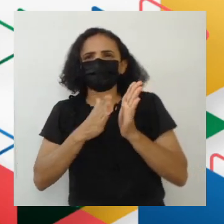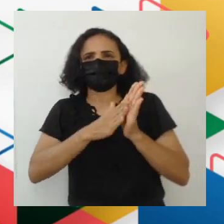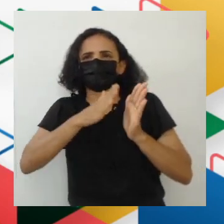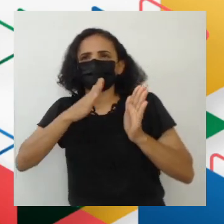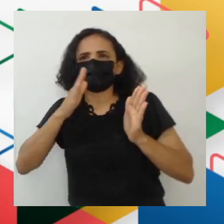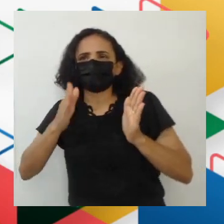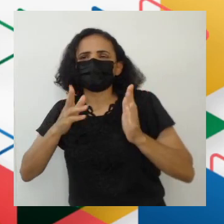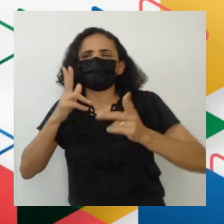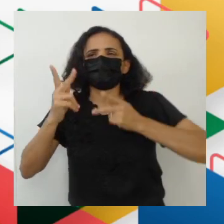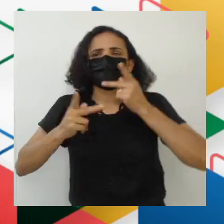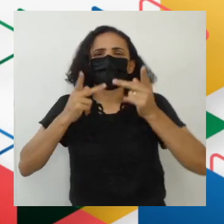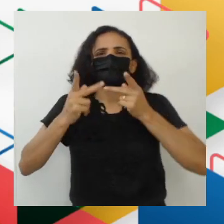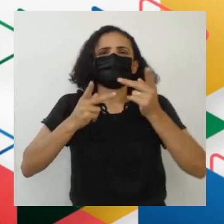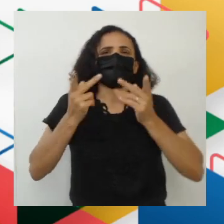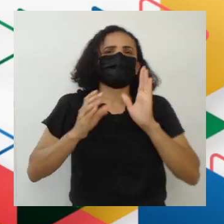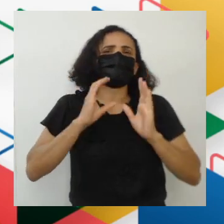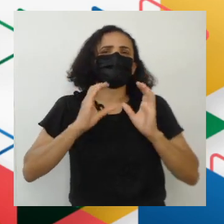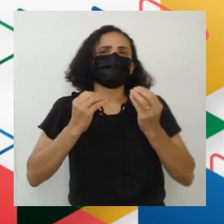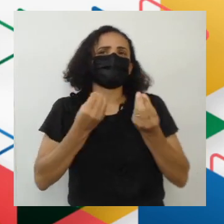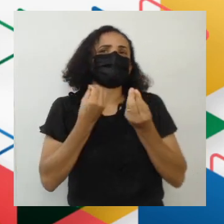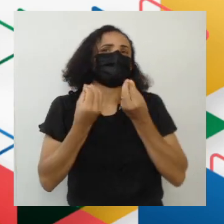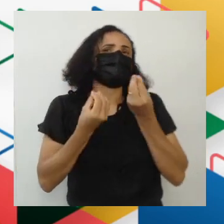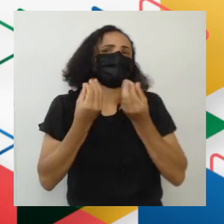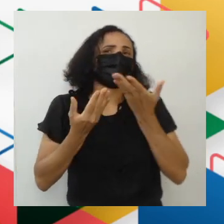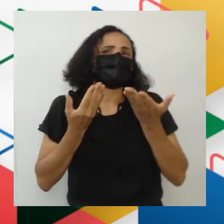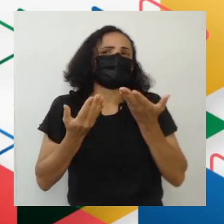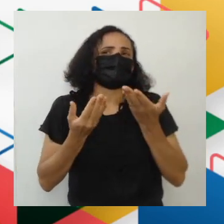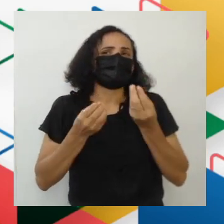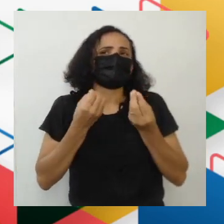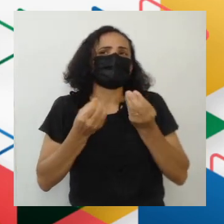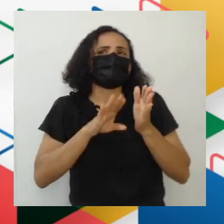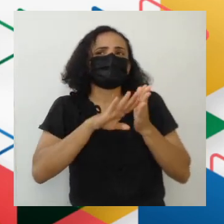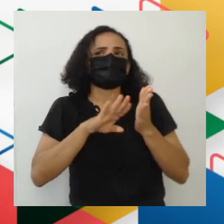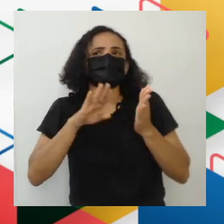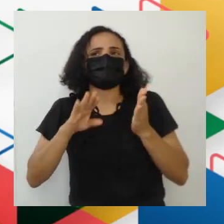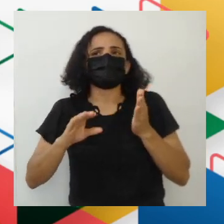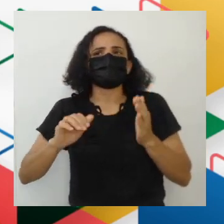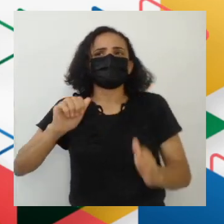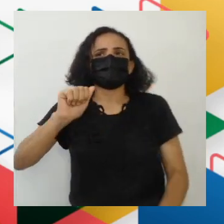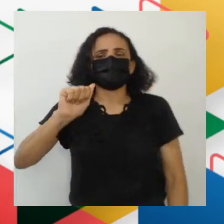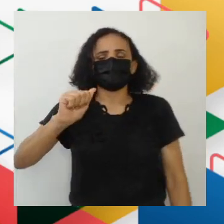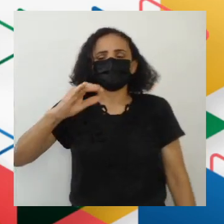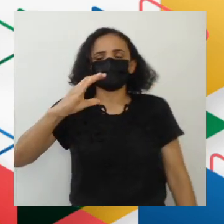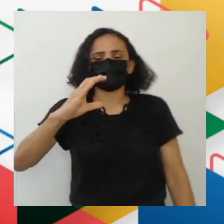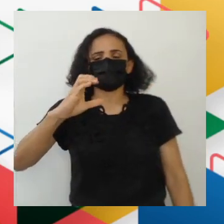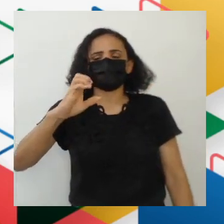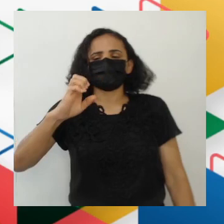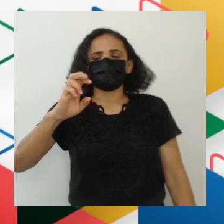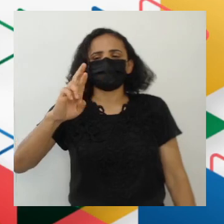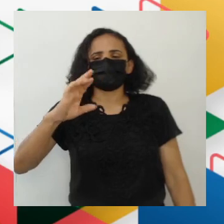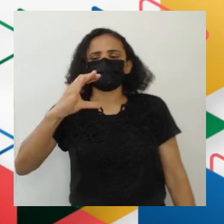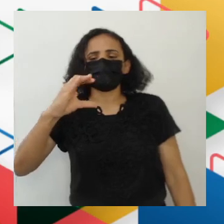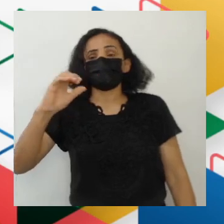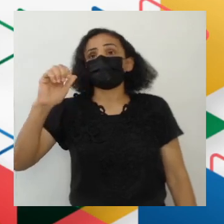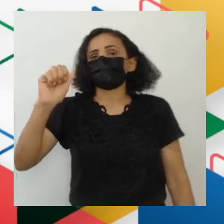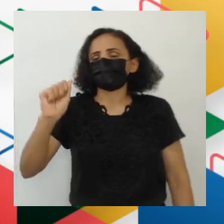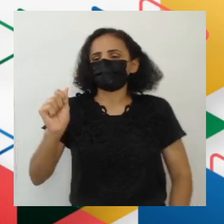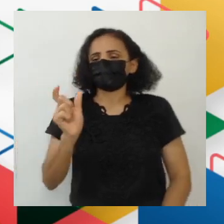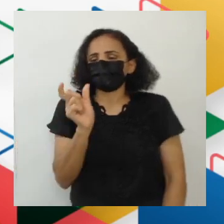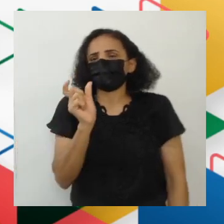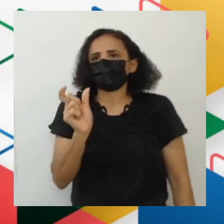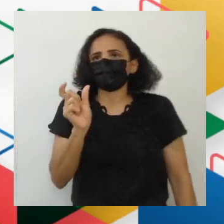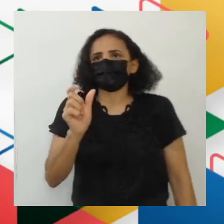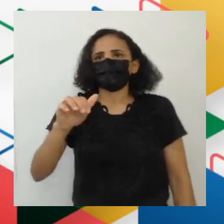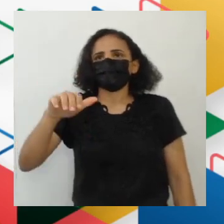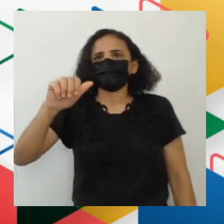quero falar acerca de futebol, então eu quero falar sobre futebol. Então esse